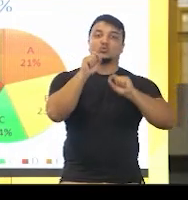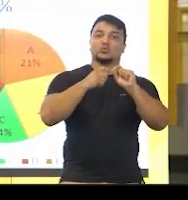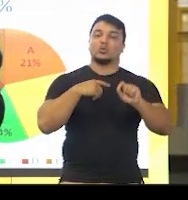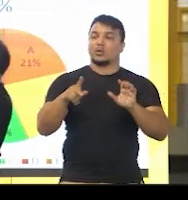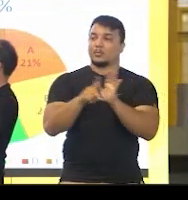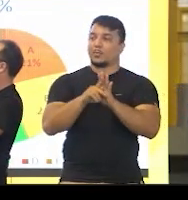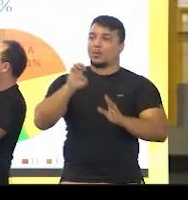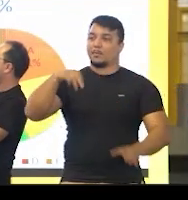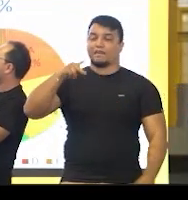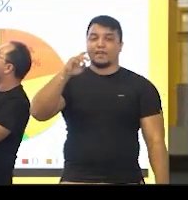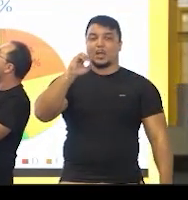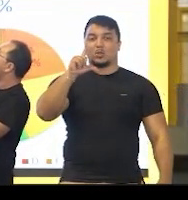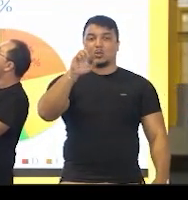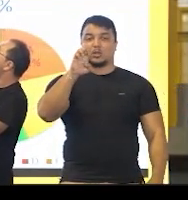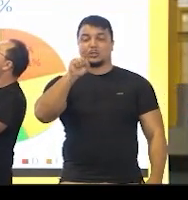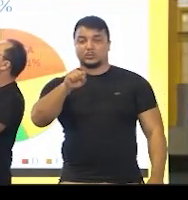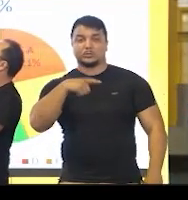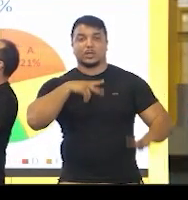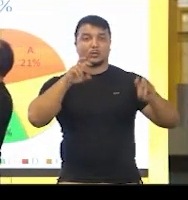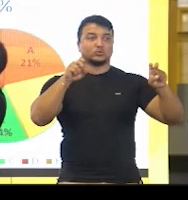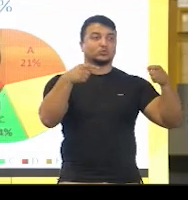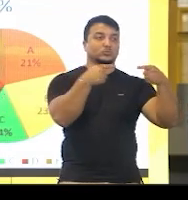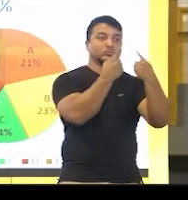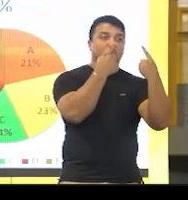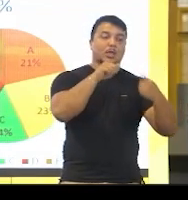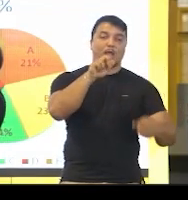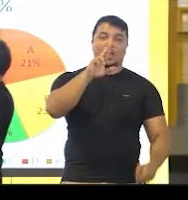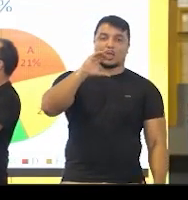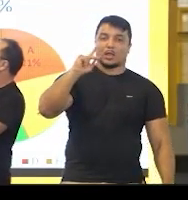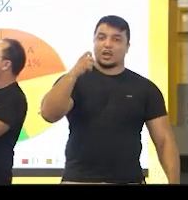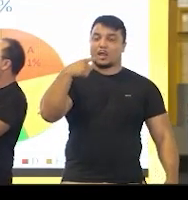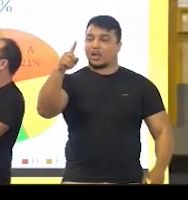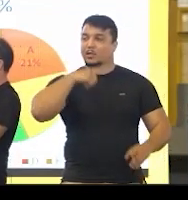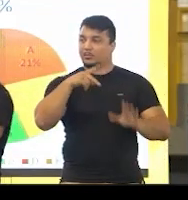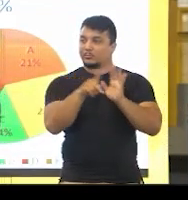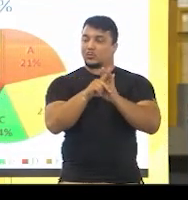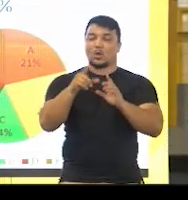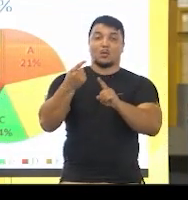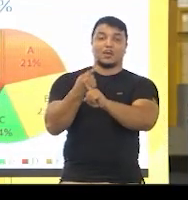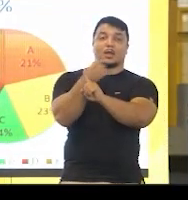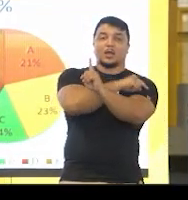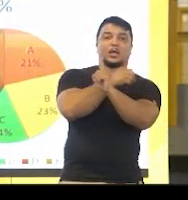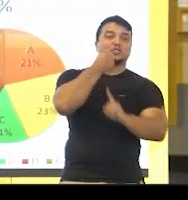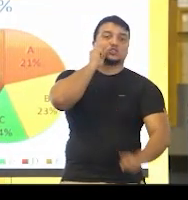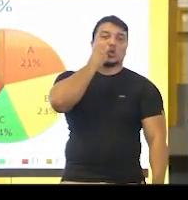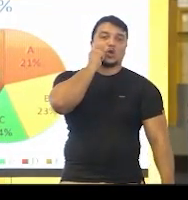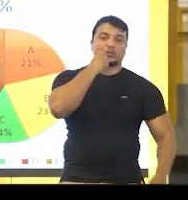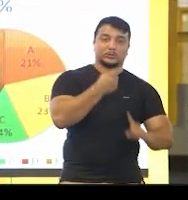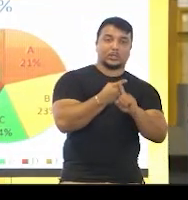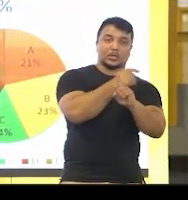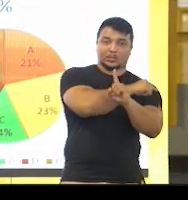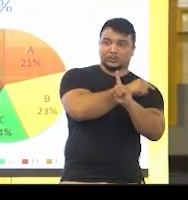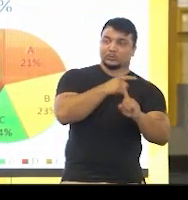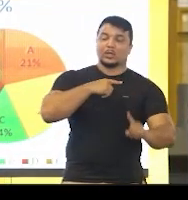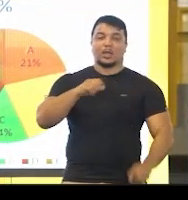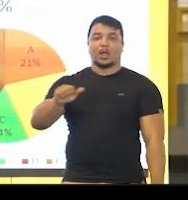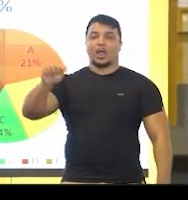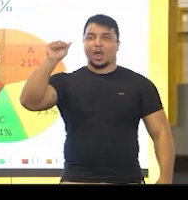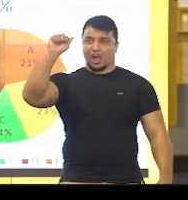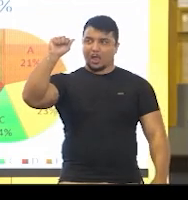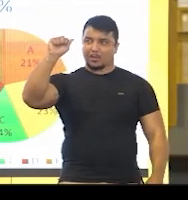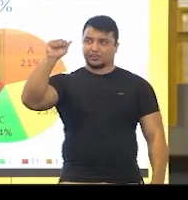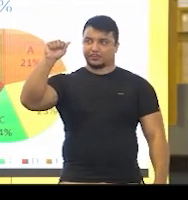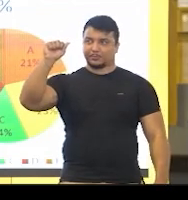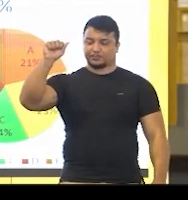de Empédocles acerca da arqué, uma preocupação típica do pensamento pré-socrático. Por quê? Ei, alternativa